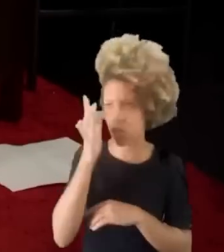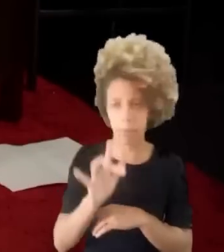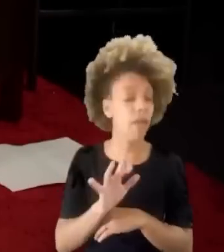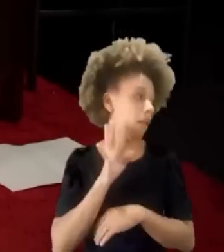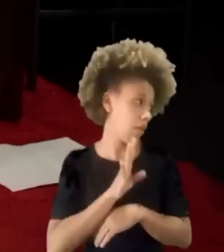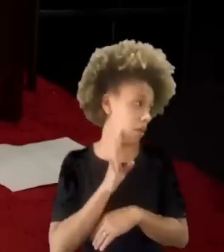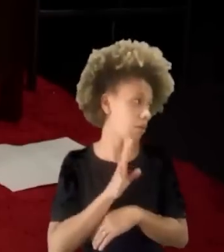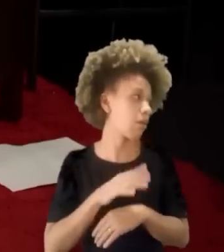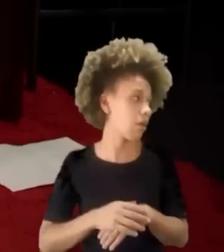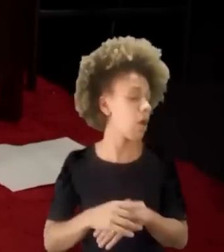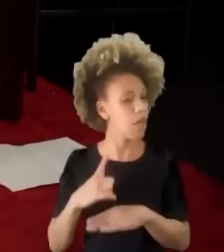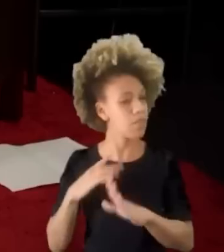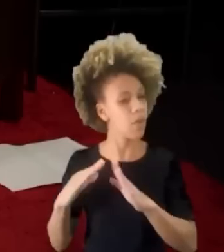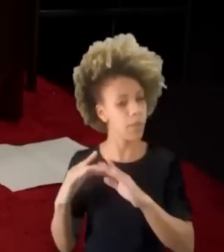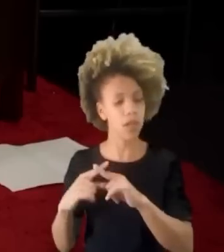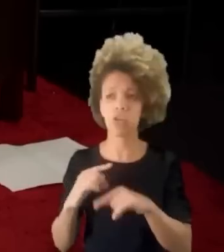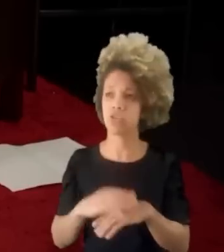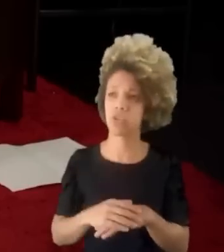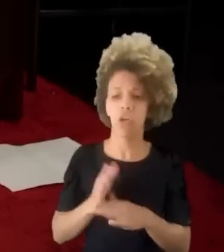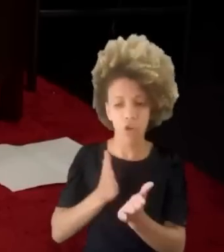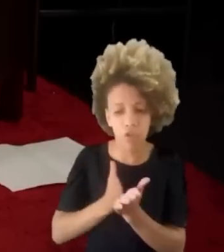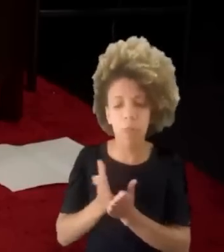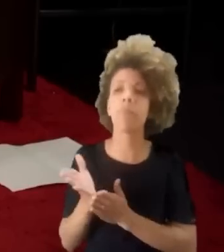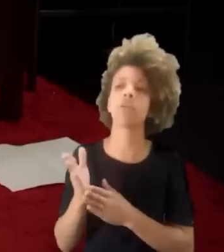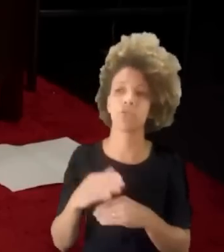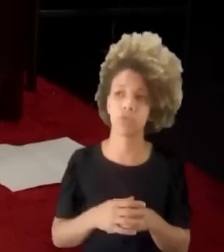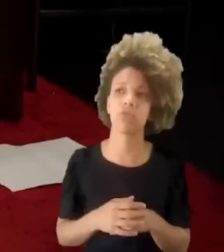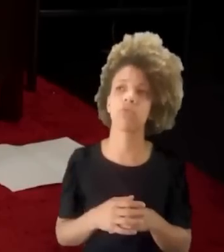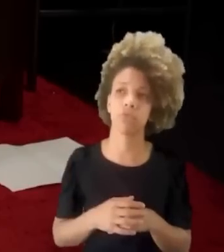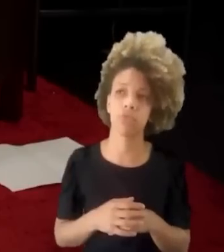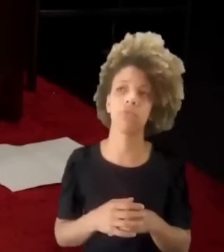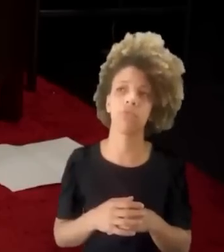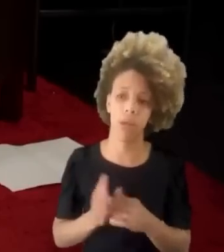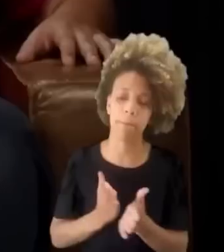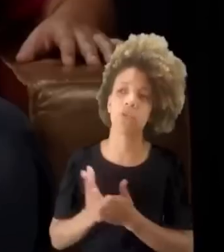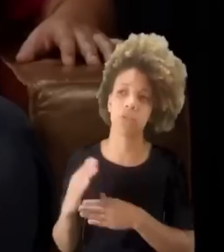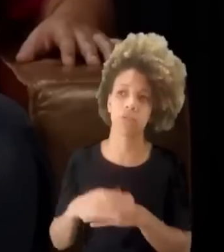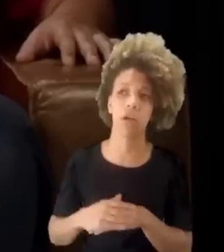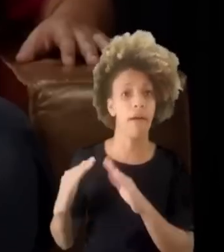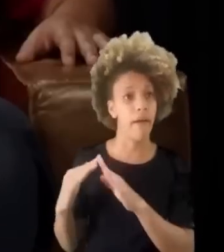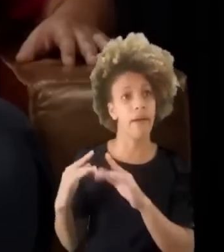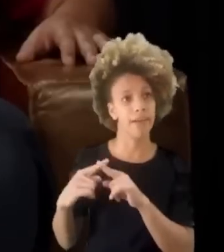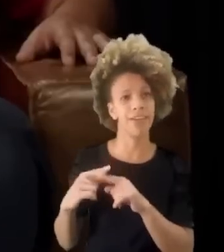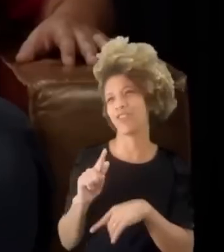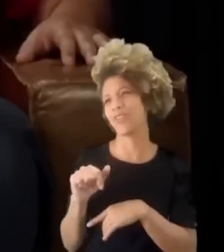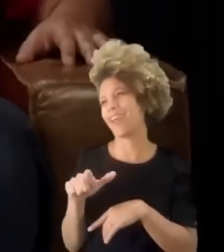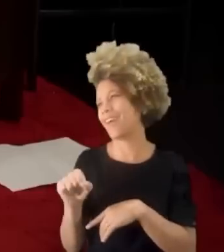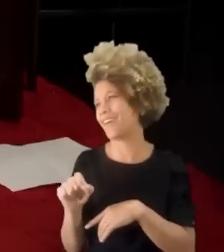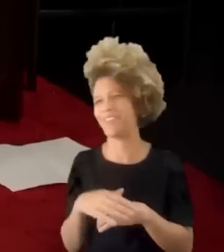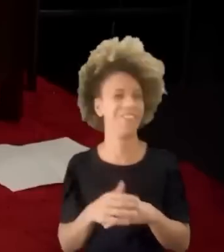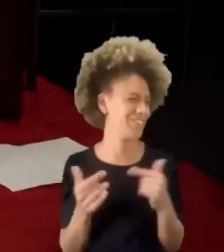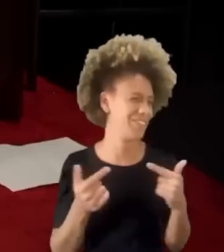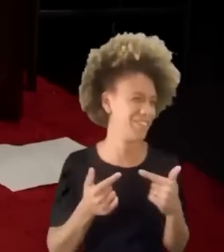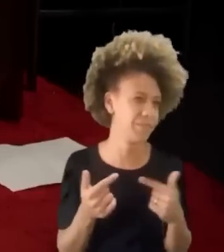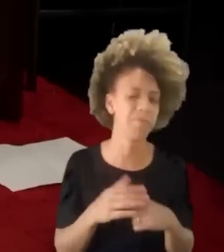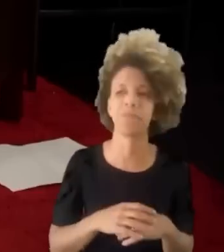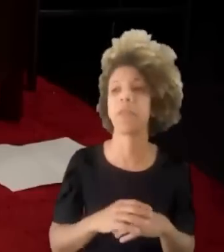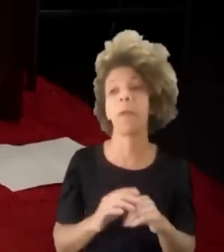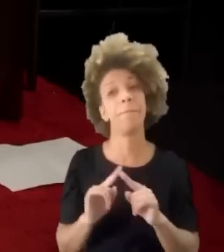legal eu tento ter uma igreja eu vou por isso é a igreja do galo né